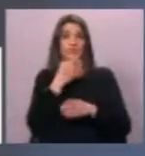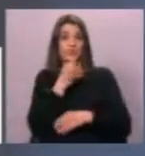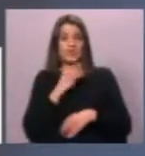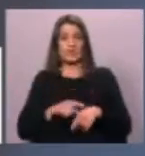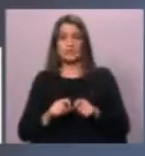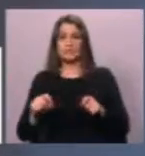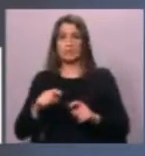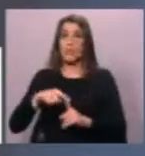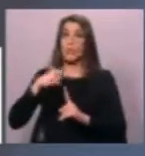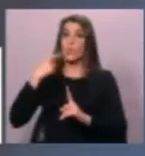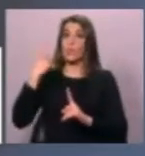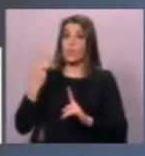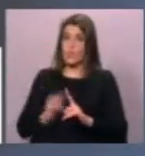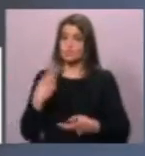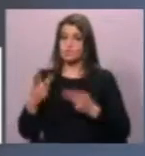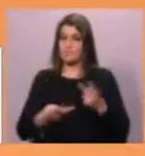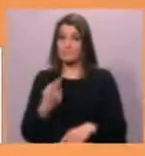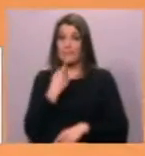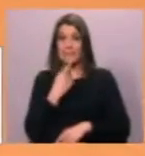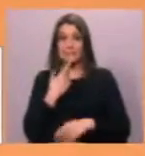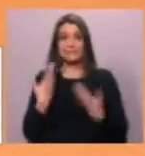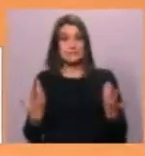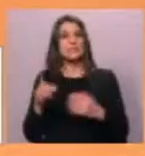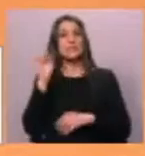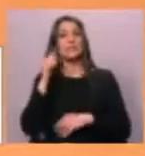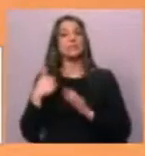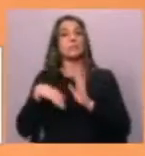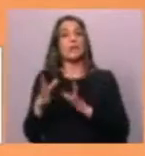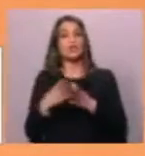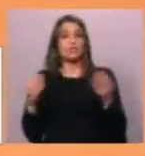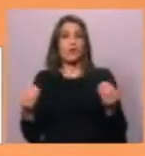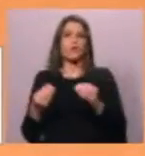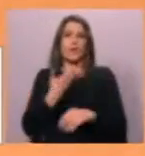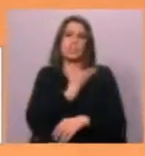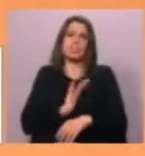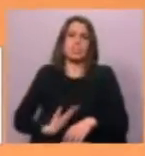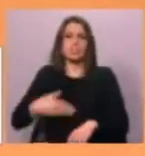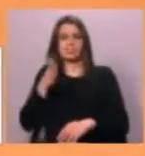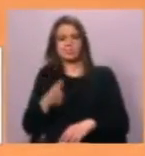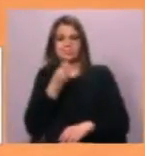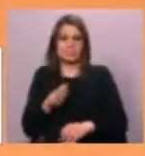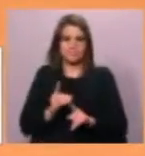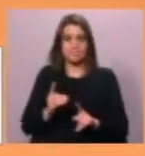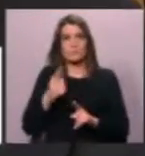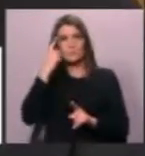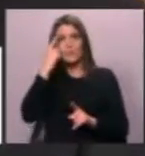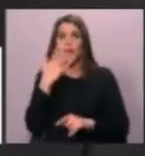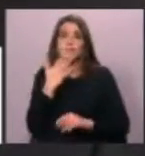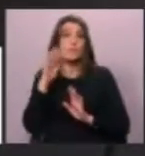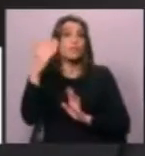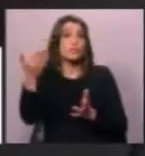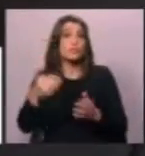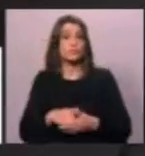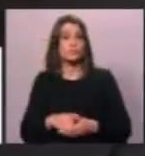de um ano a deliberar. Para os ingleses, mais importante do que resolver injustiças do passado, trata-se de prevenir o futuro. Os